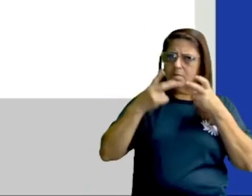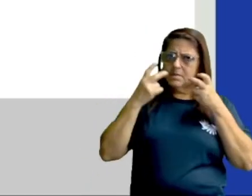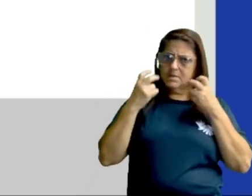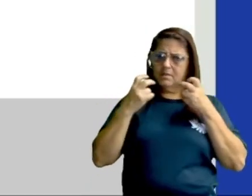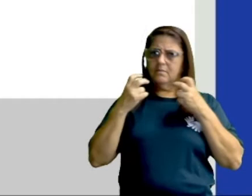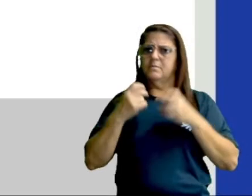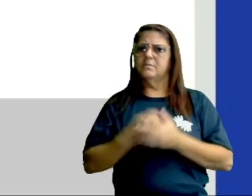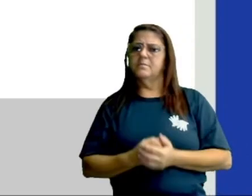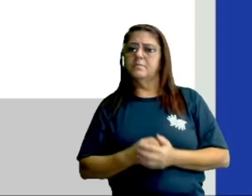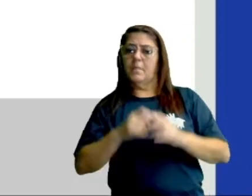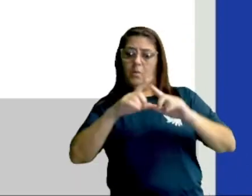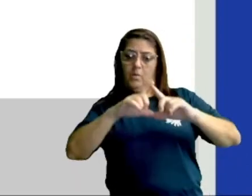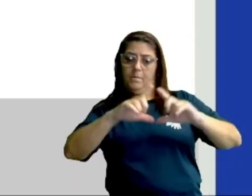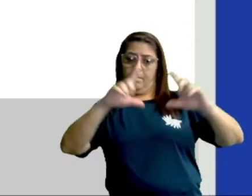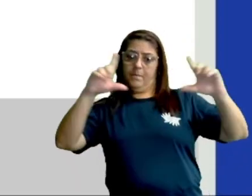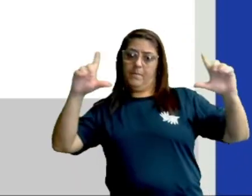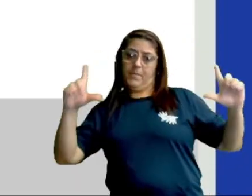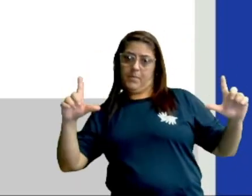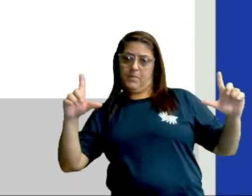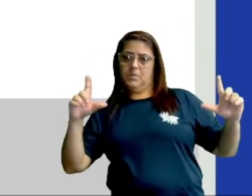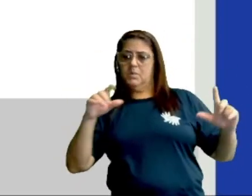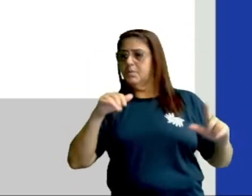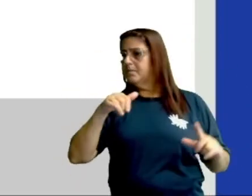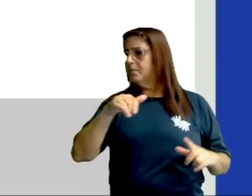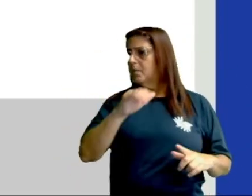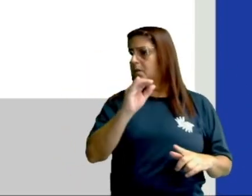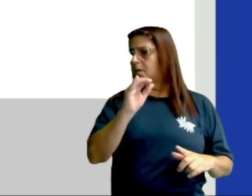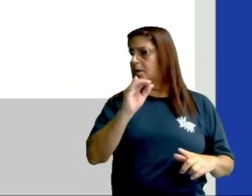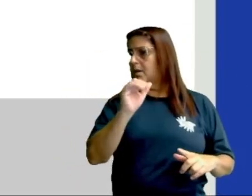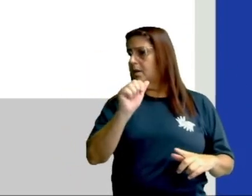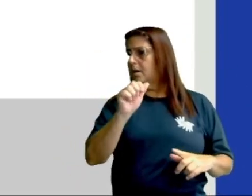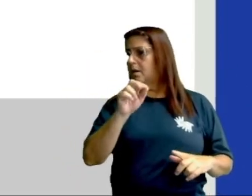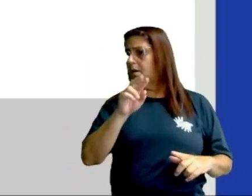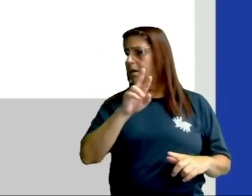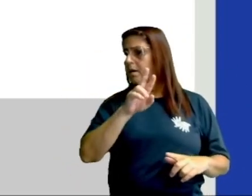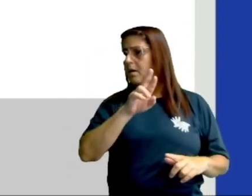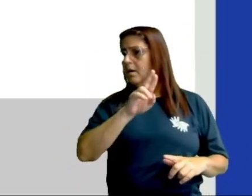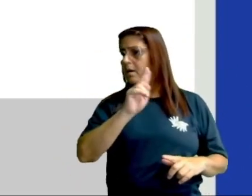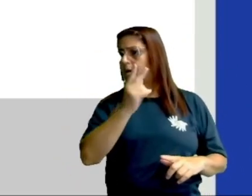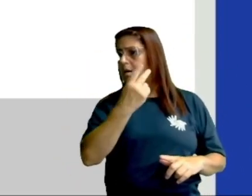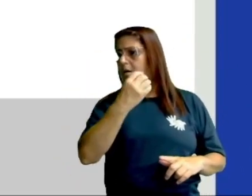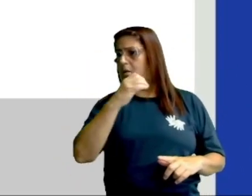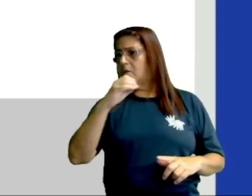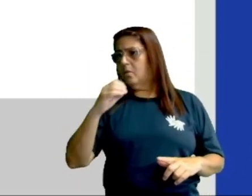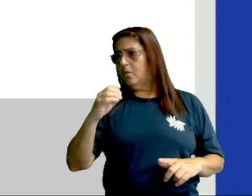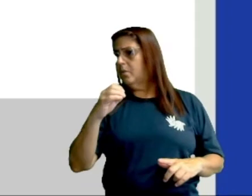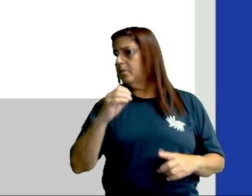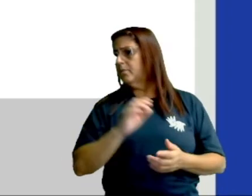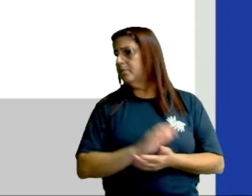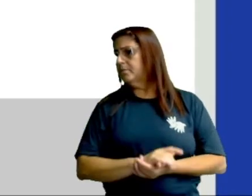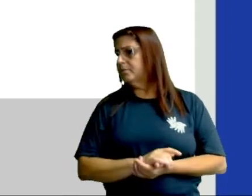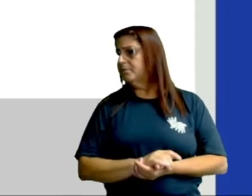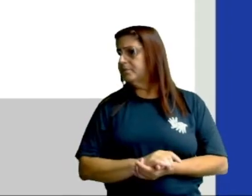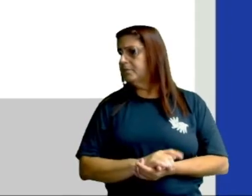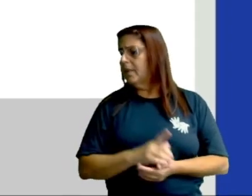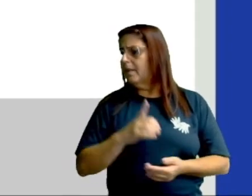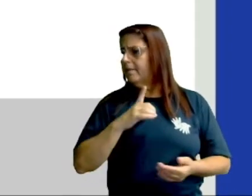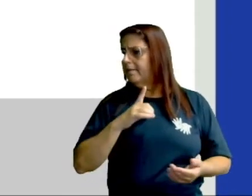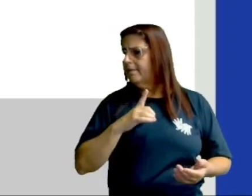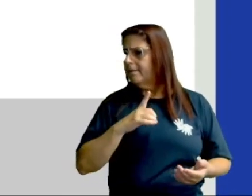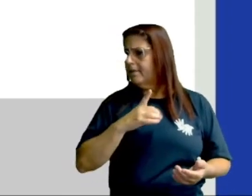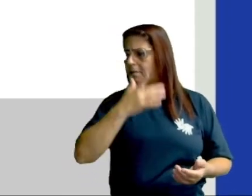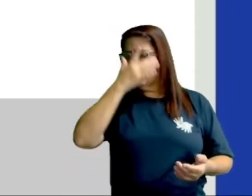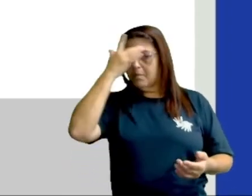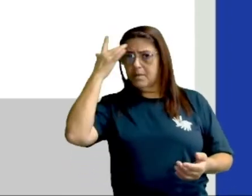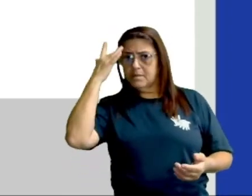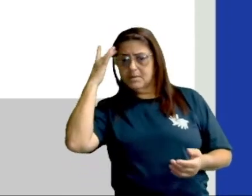uma página, tá? Uma página aí do Yahoo, página de e-mail. Então, vê que a gente tem todos os pontos, ó, para, que é a pessoa